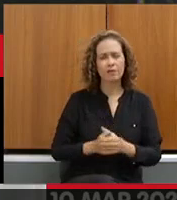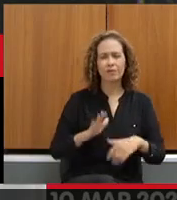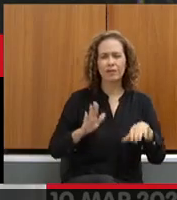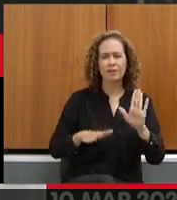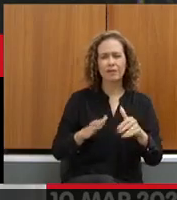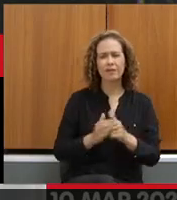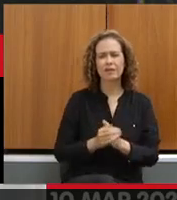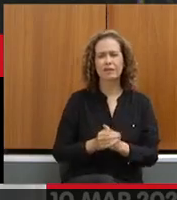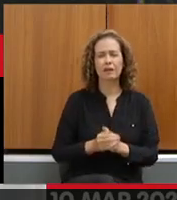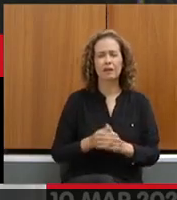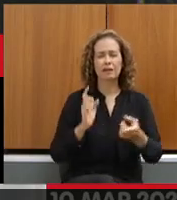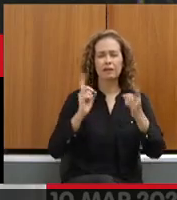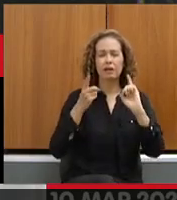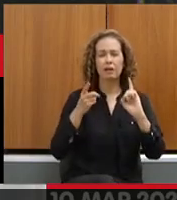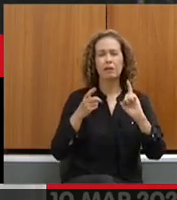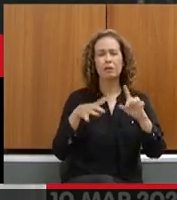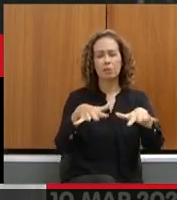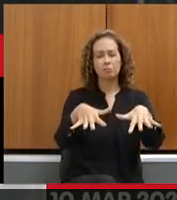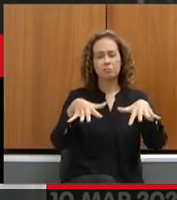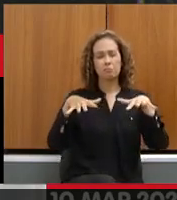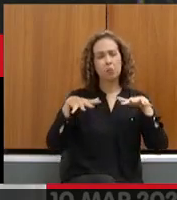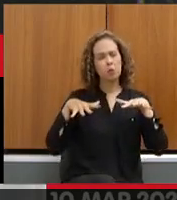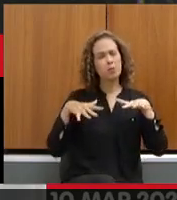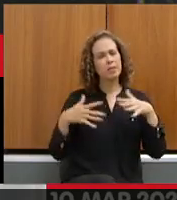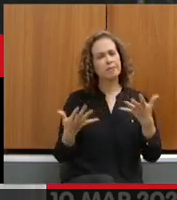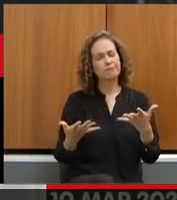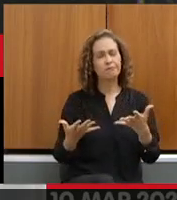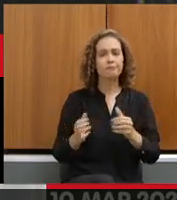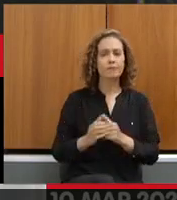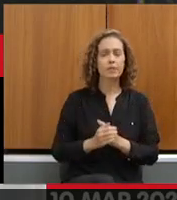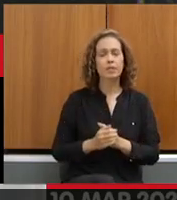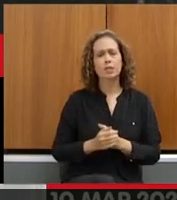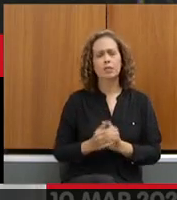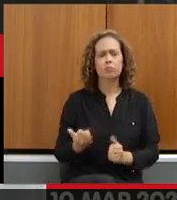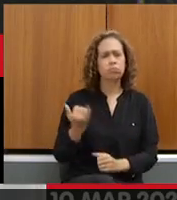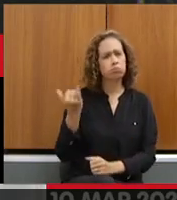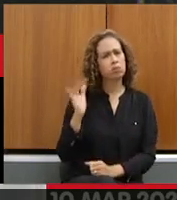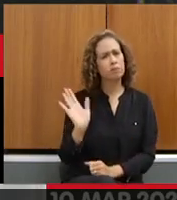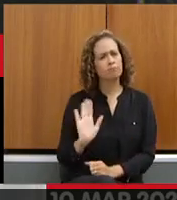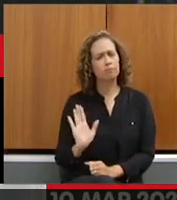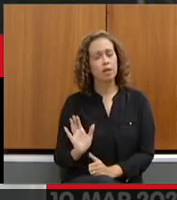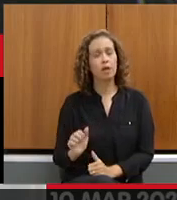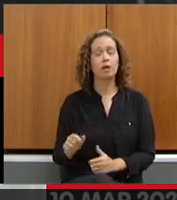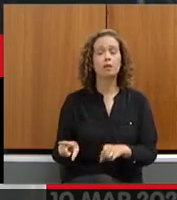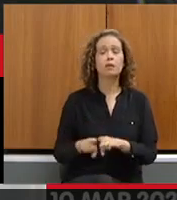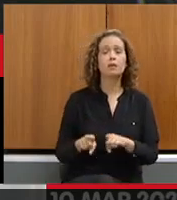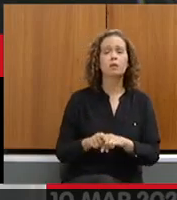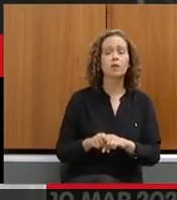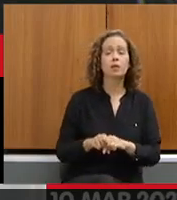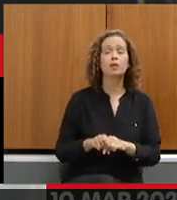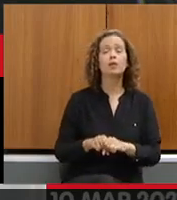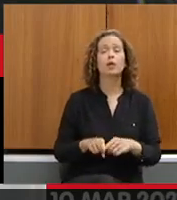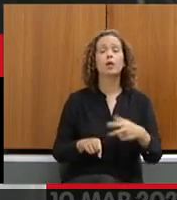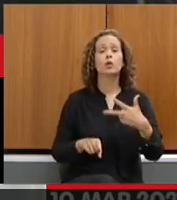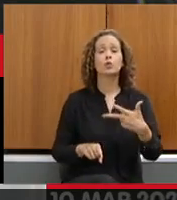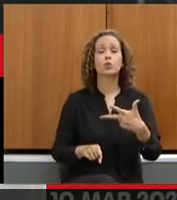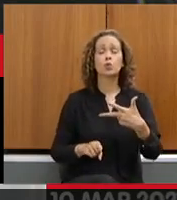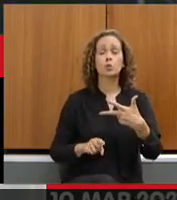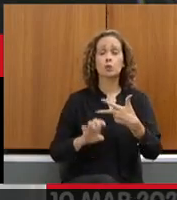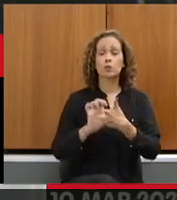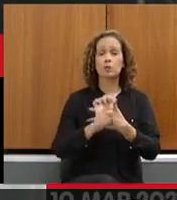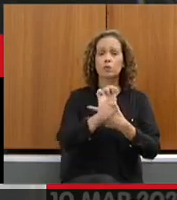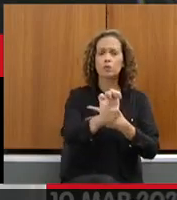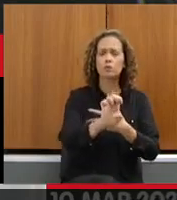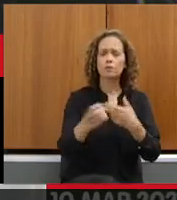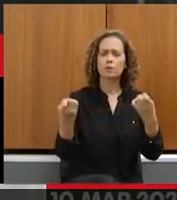públicas e a exata fiscalização que nós fazemos do Poder Executivo e o seguinte a